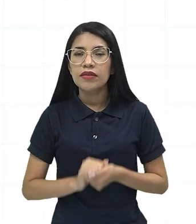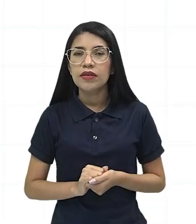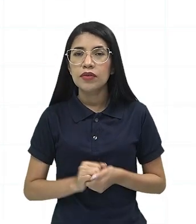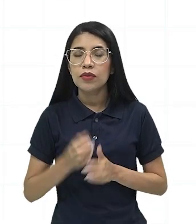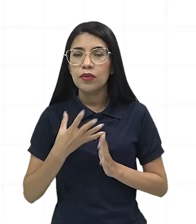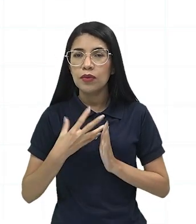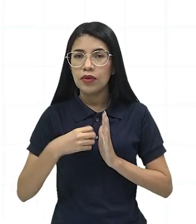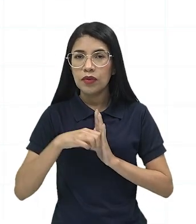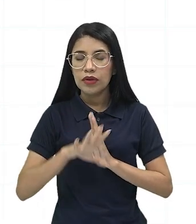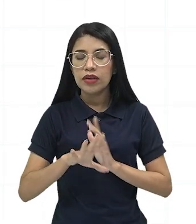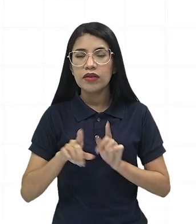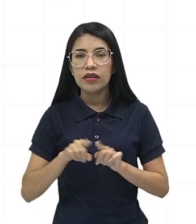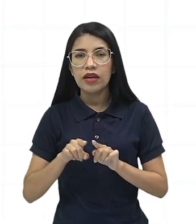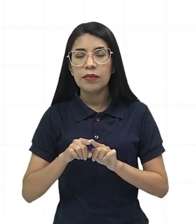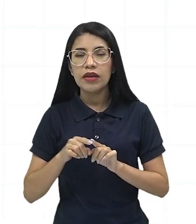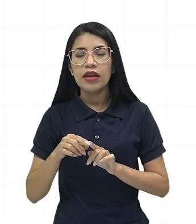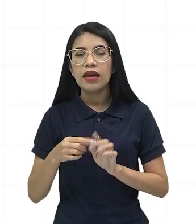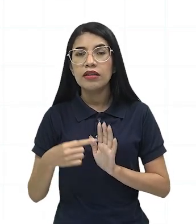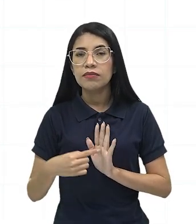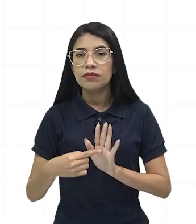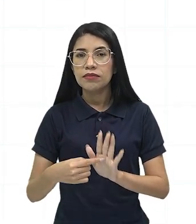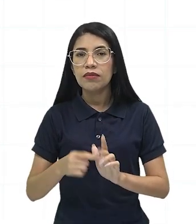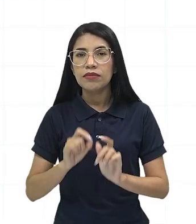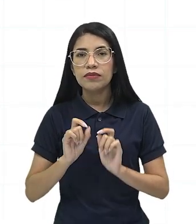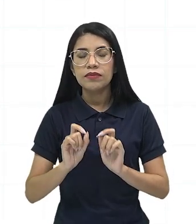desses eu líricos refletem um pouco da situação de